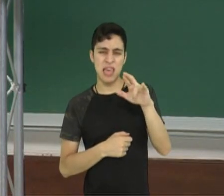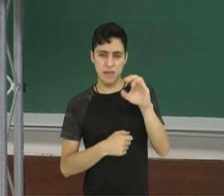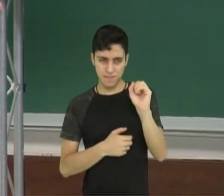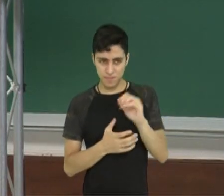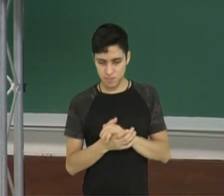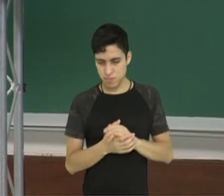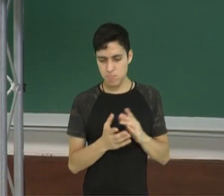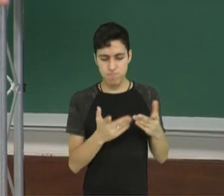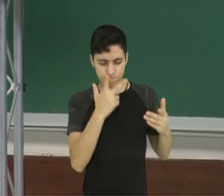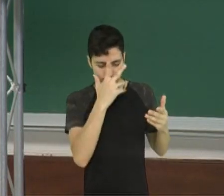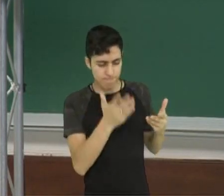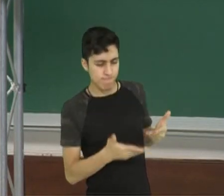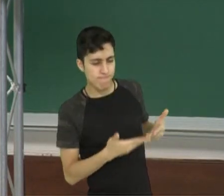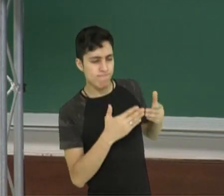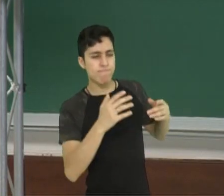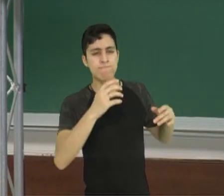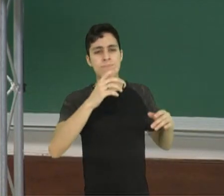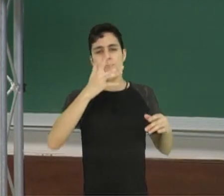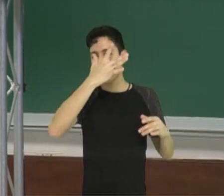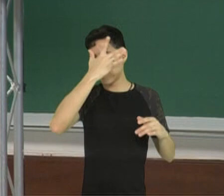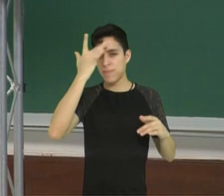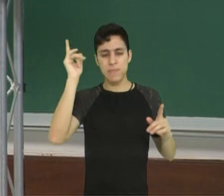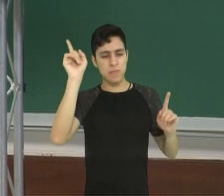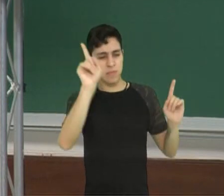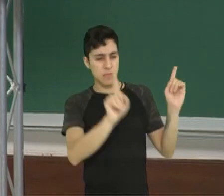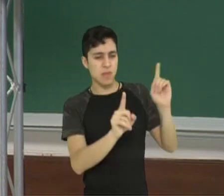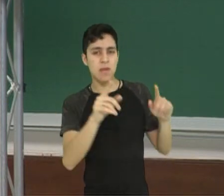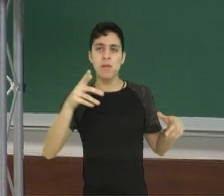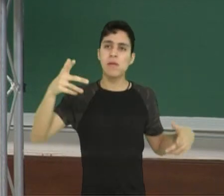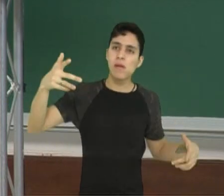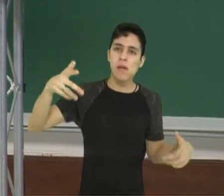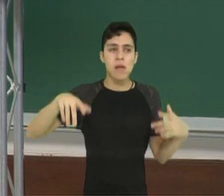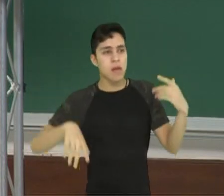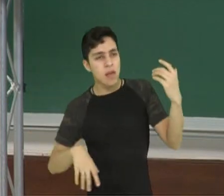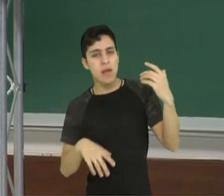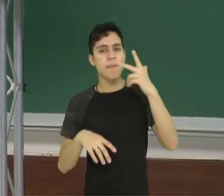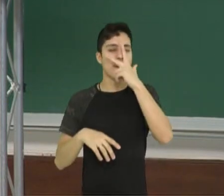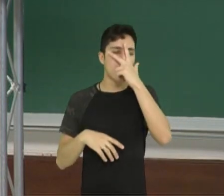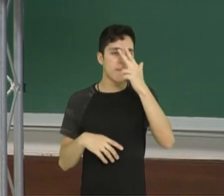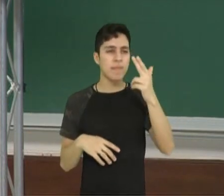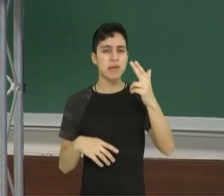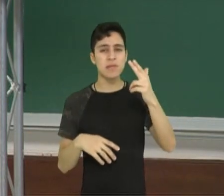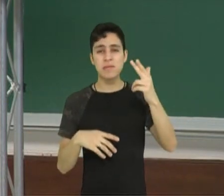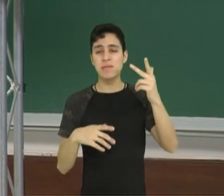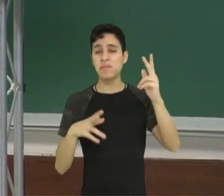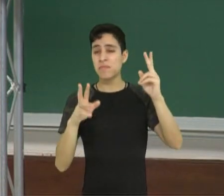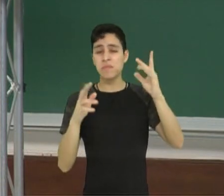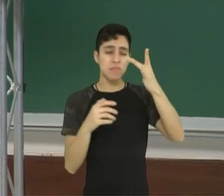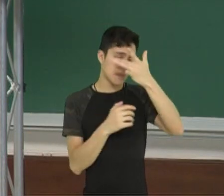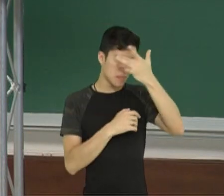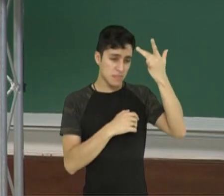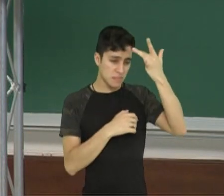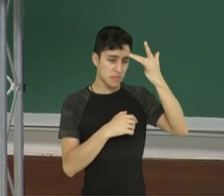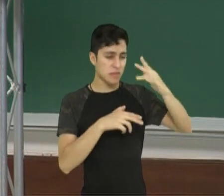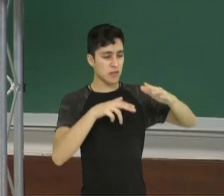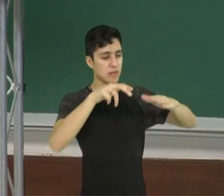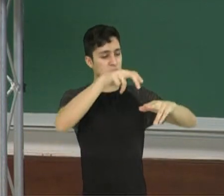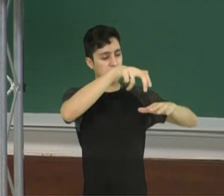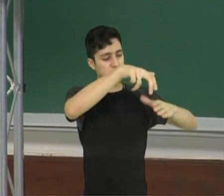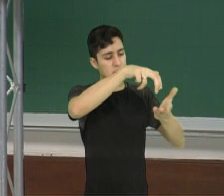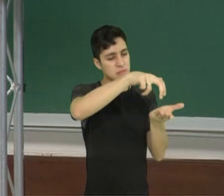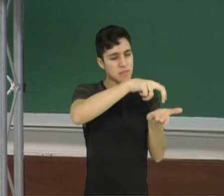né, esses barquinhos pequenos, e colocou manequins que nem tem em lojas. Nesses manequins, ele colocou tripulando essas embarcações.